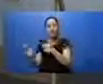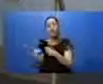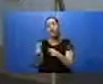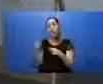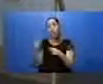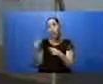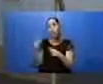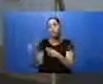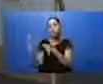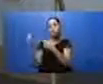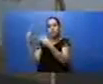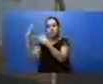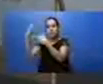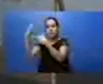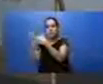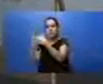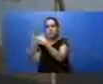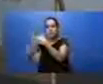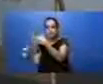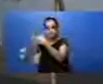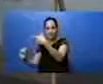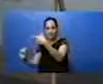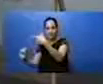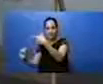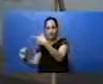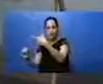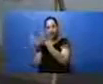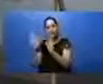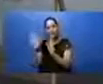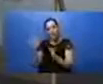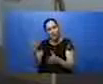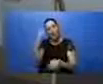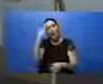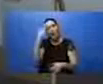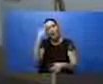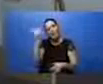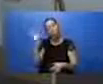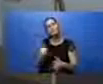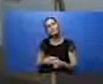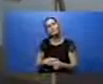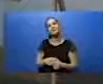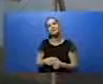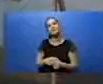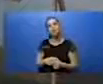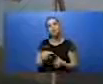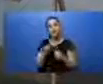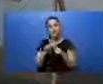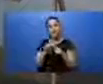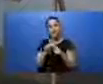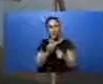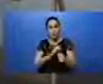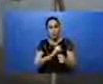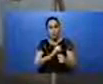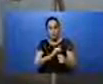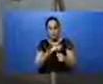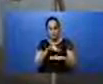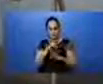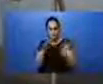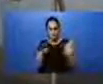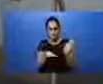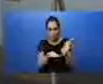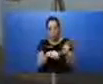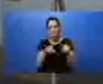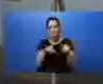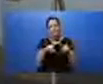3/10. Já sabem dividir fração por número inteiro. E se eu